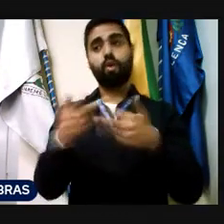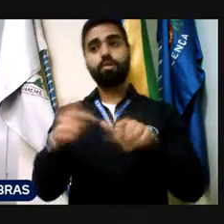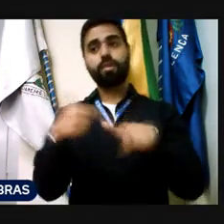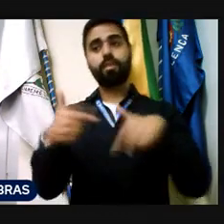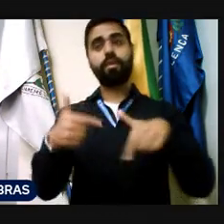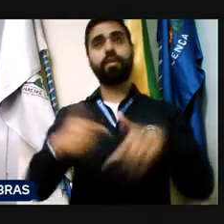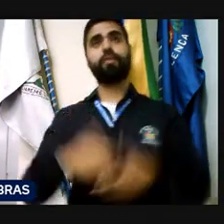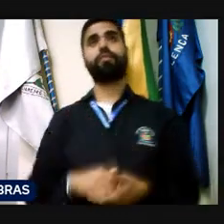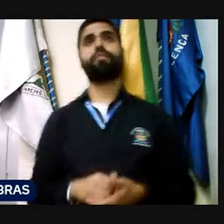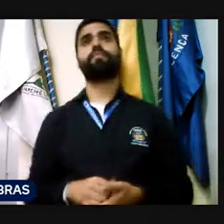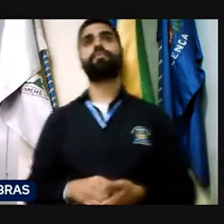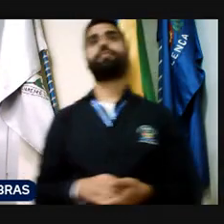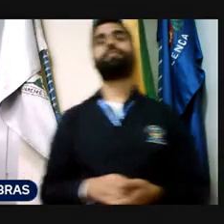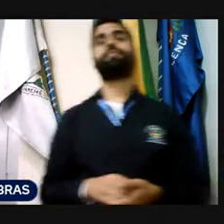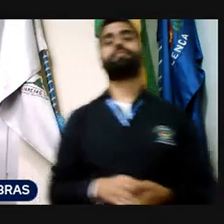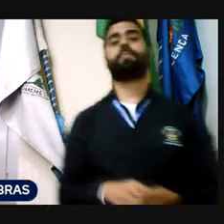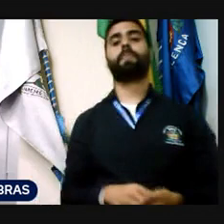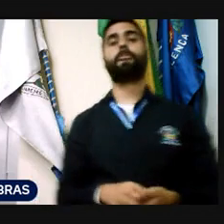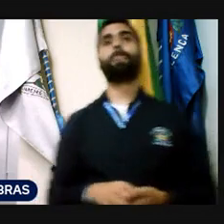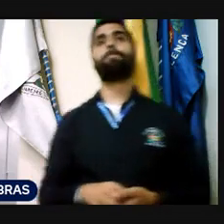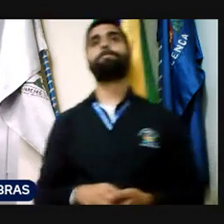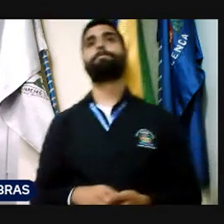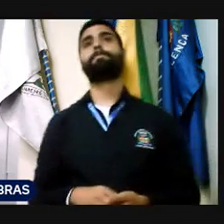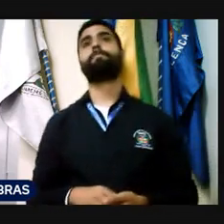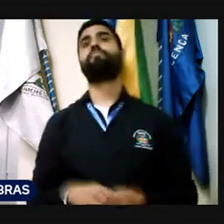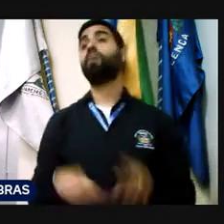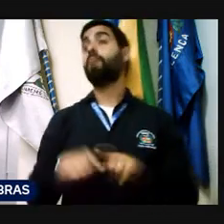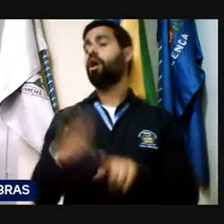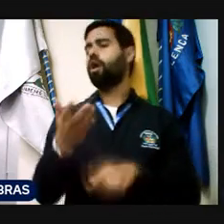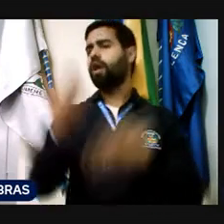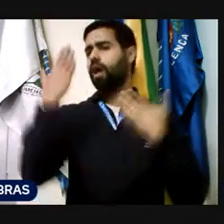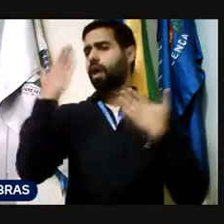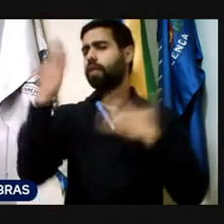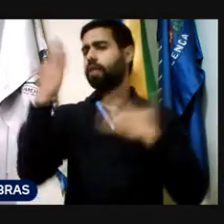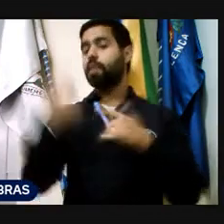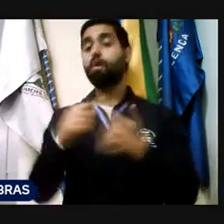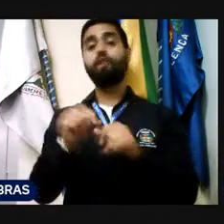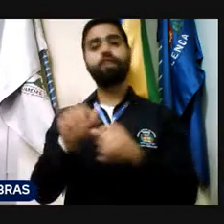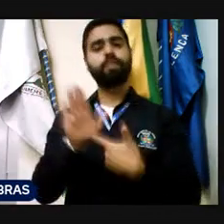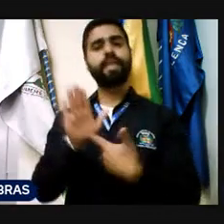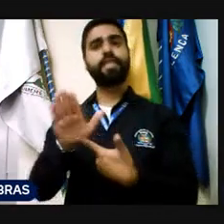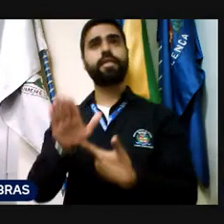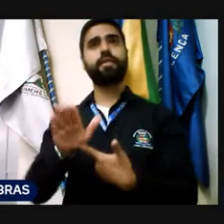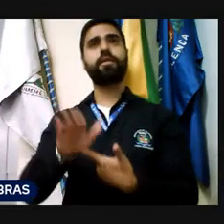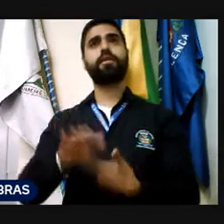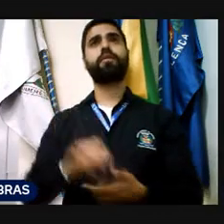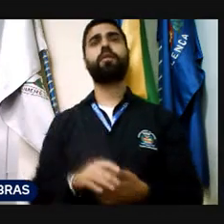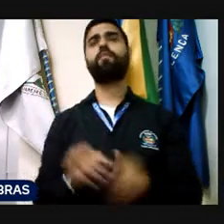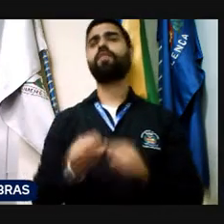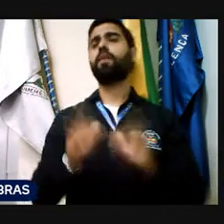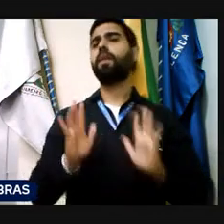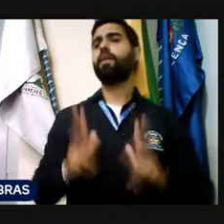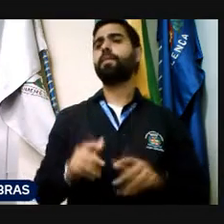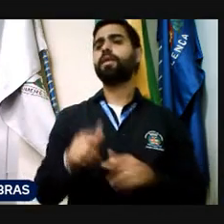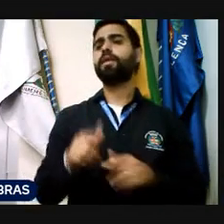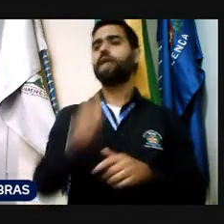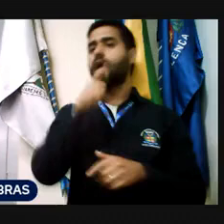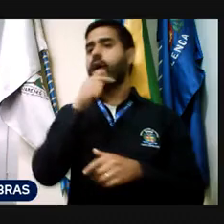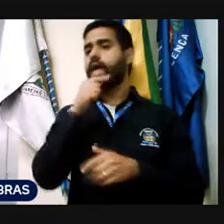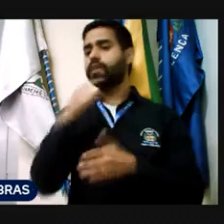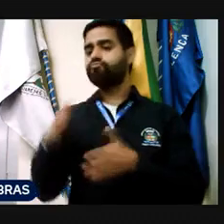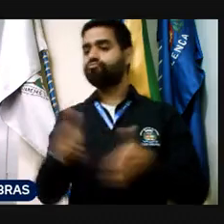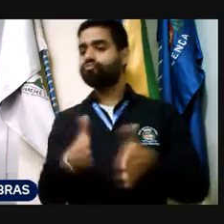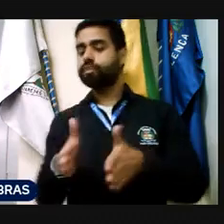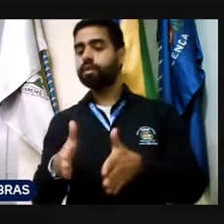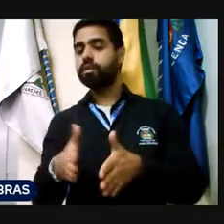E, por último, quero agradecer aqui que eu fiz uma indicação para uma limpeza do Rio das Flores, que